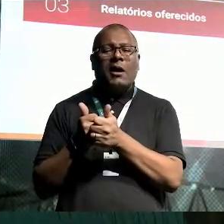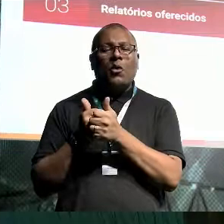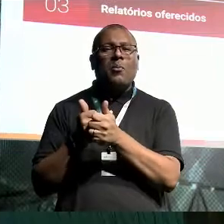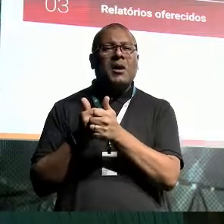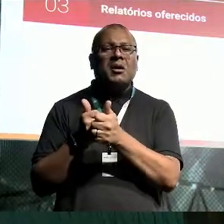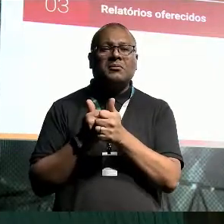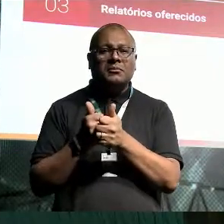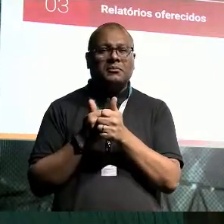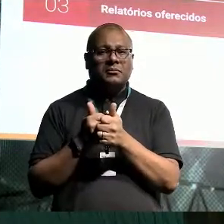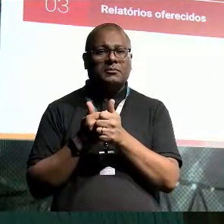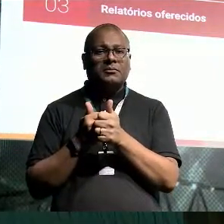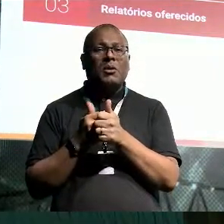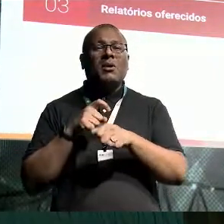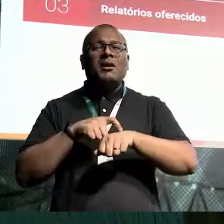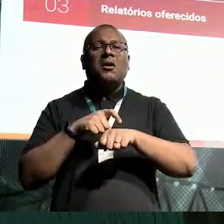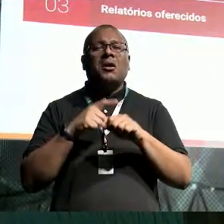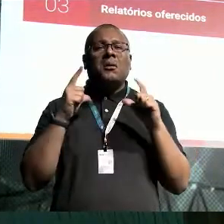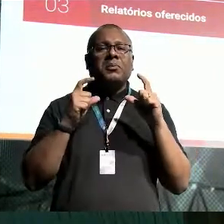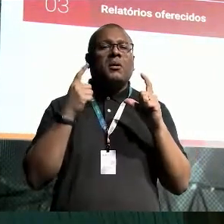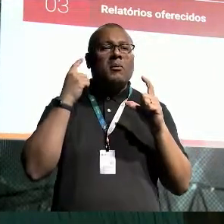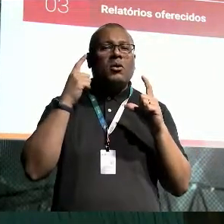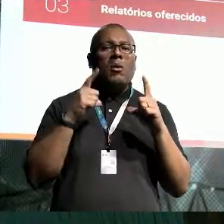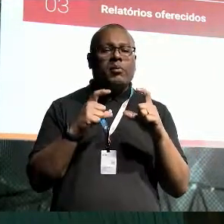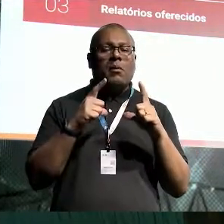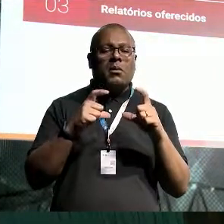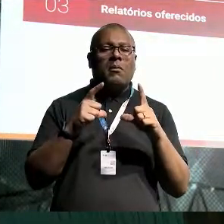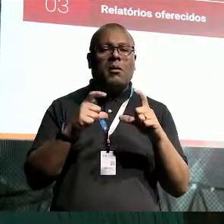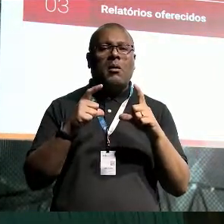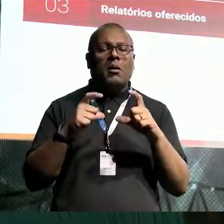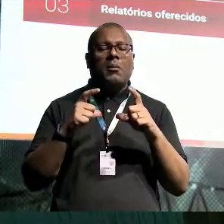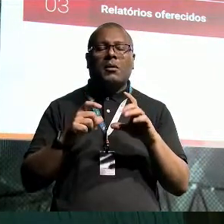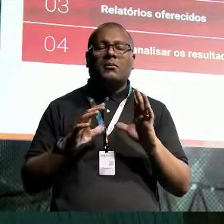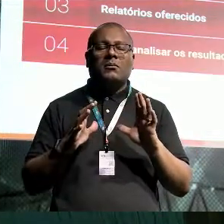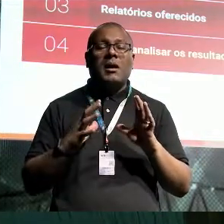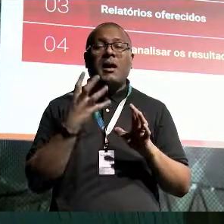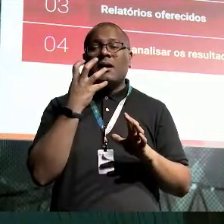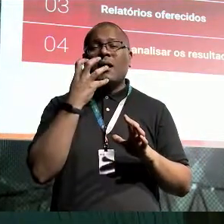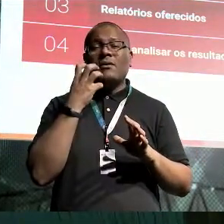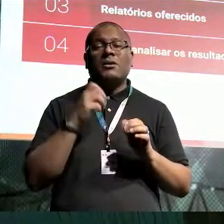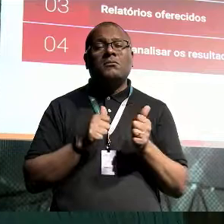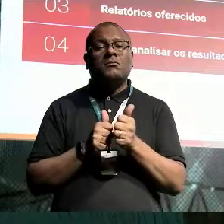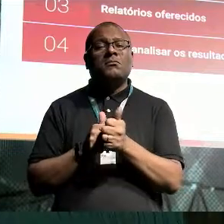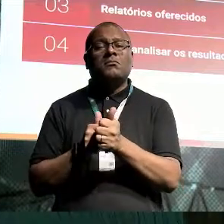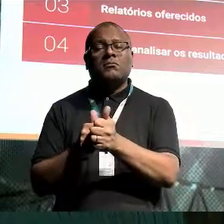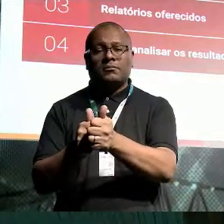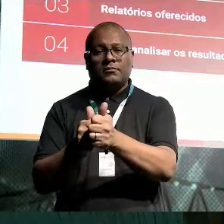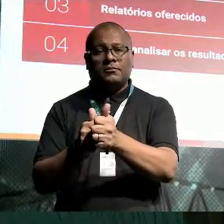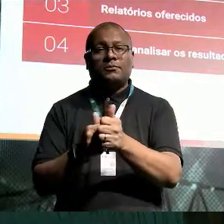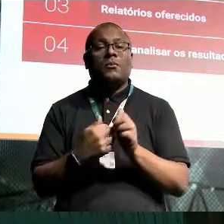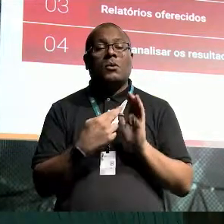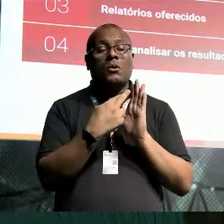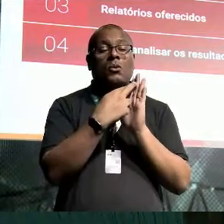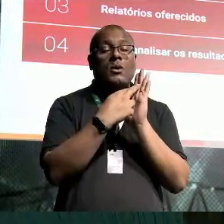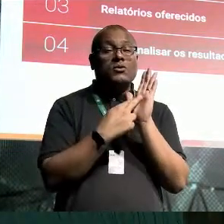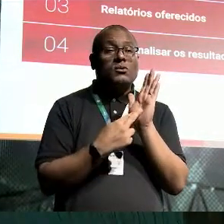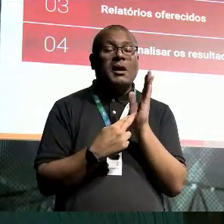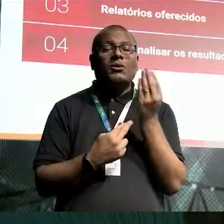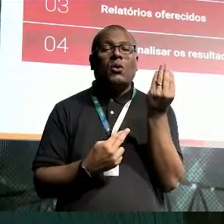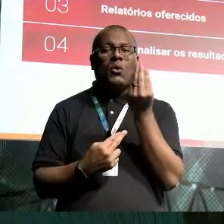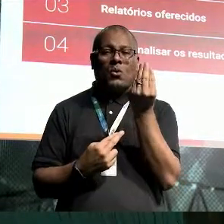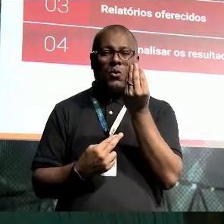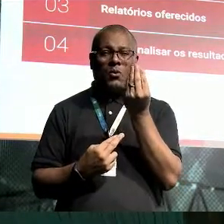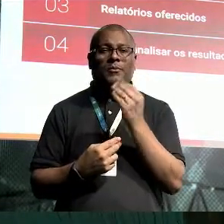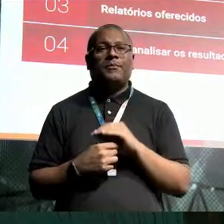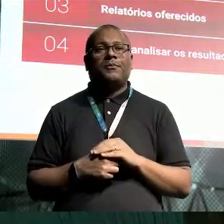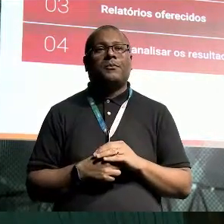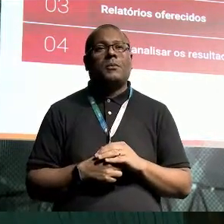check, check, como se ele estivesse tirando uma foto, você não precisa se preocupar com isso. Como analisar os resultados? Como eu disse, quando